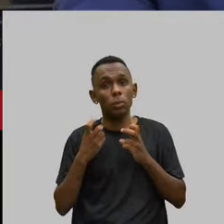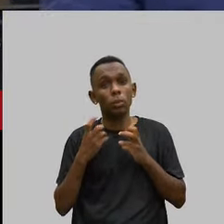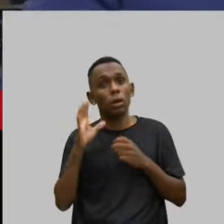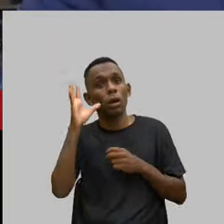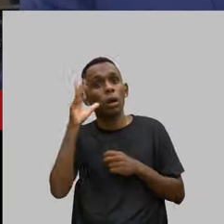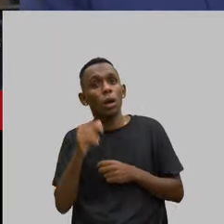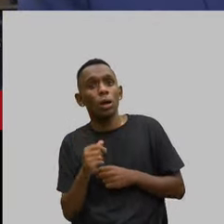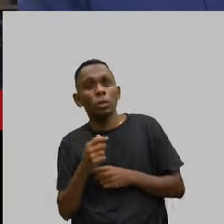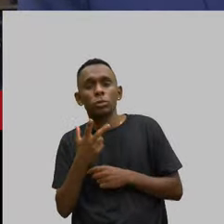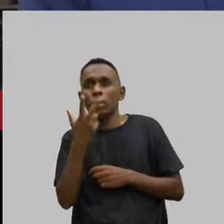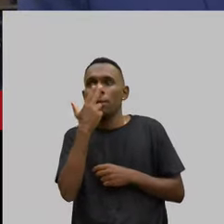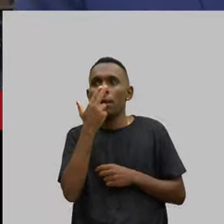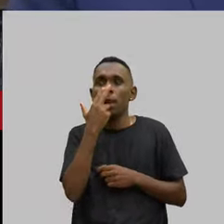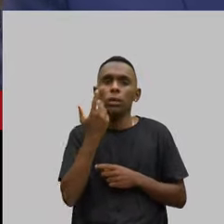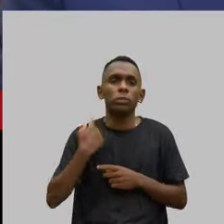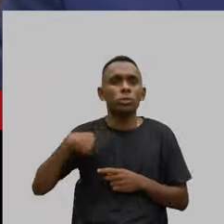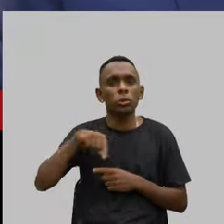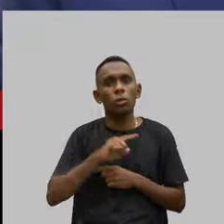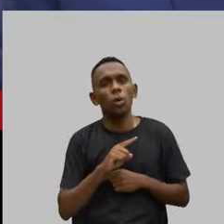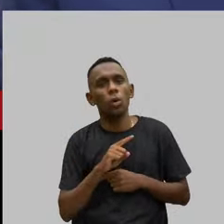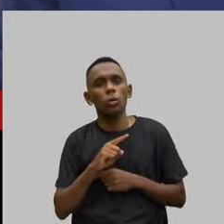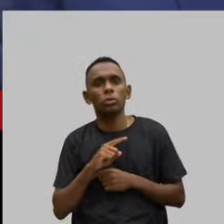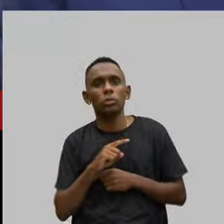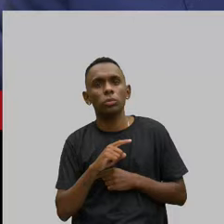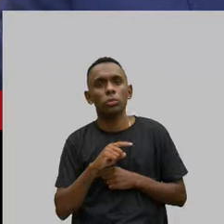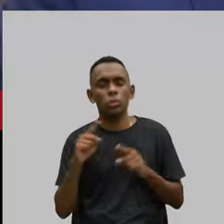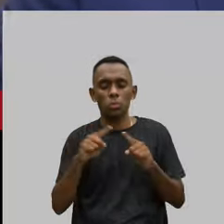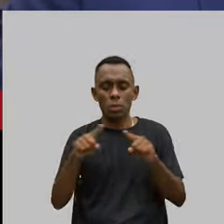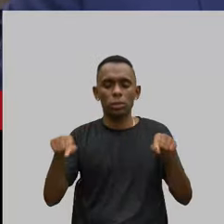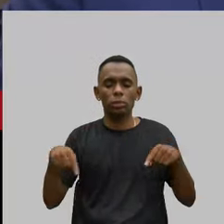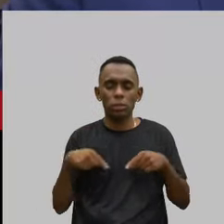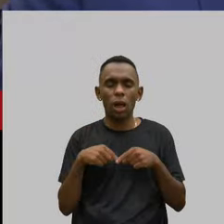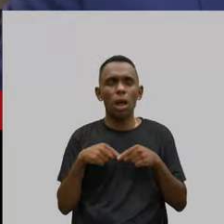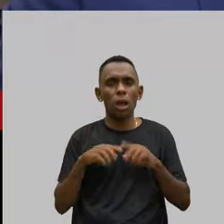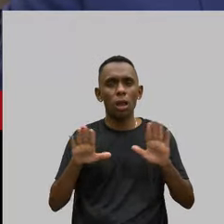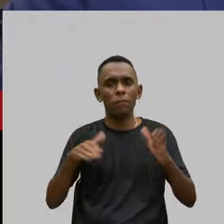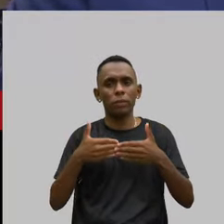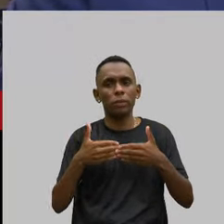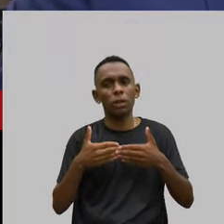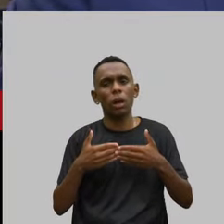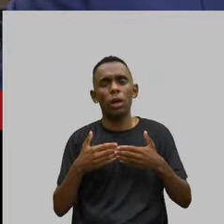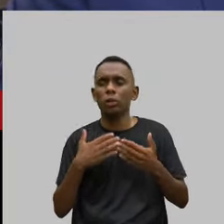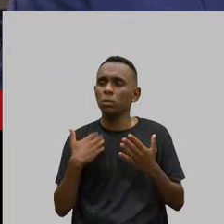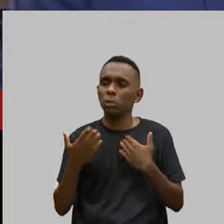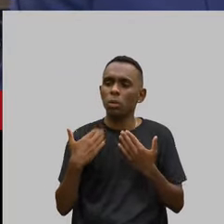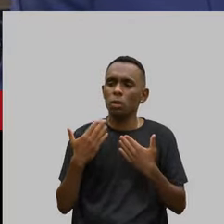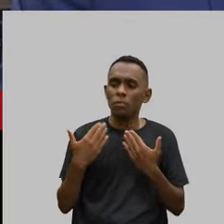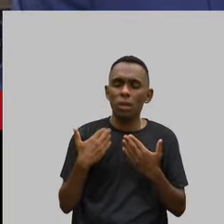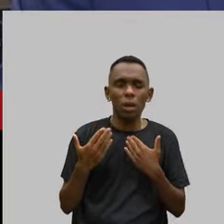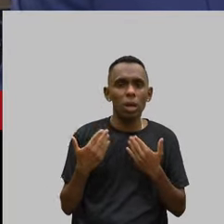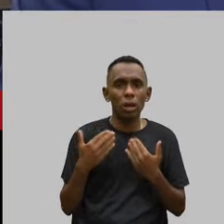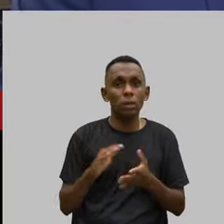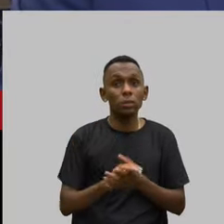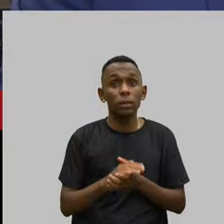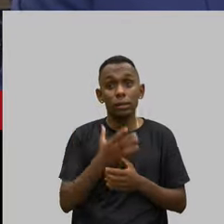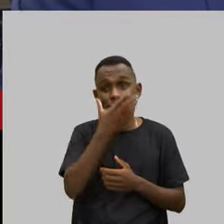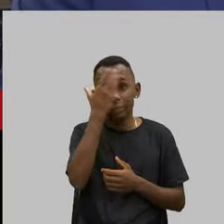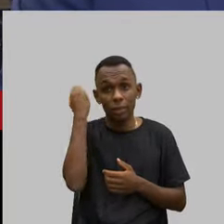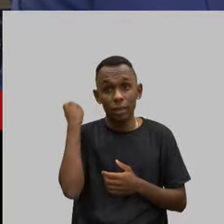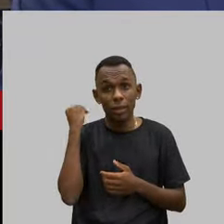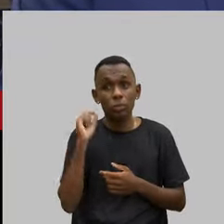a gente tá numa uma sala fechada numa conversa informal se esquecendo